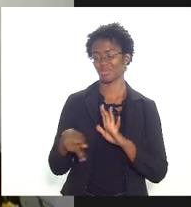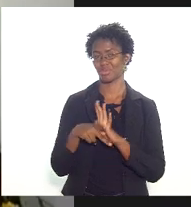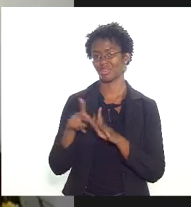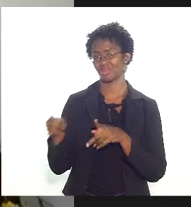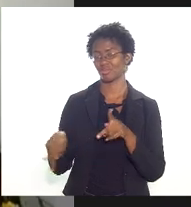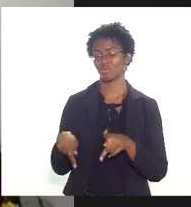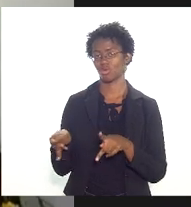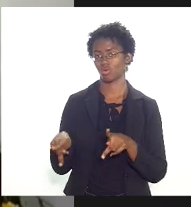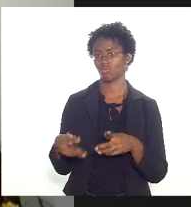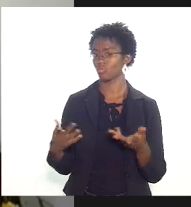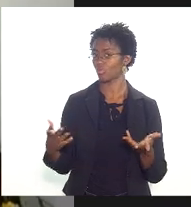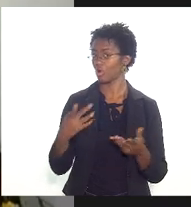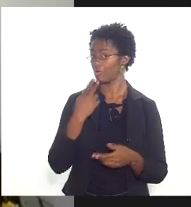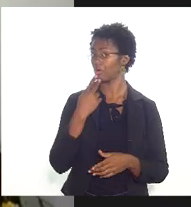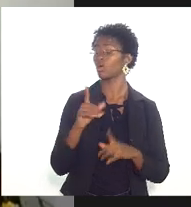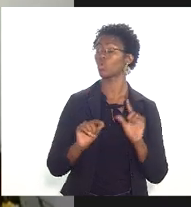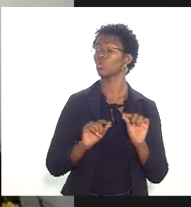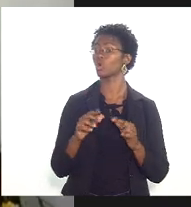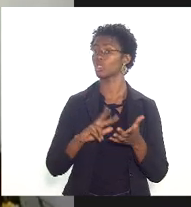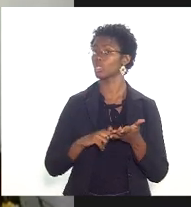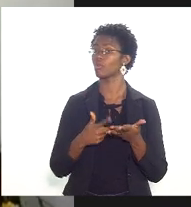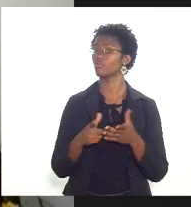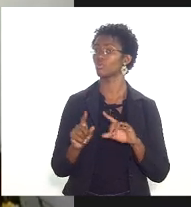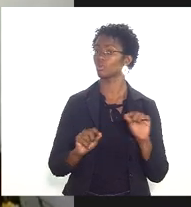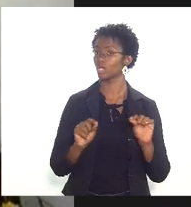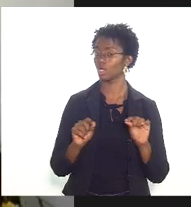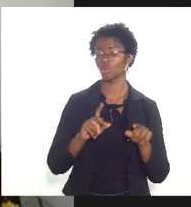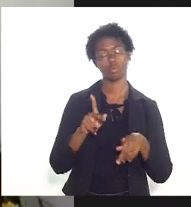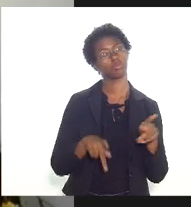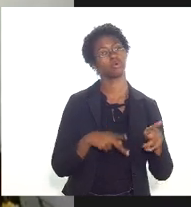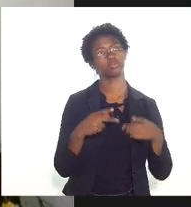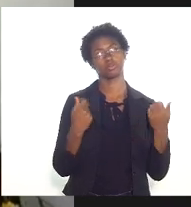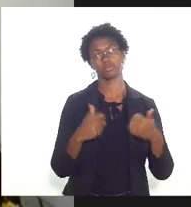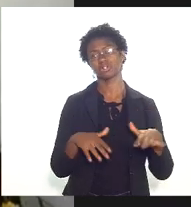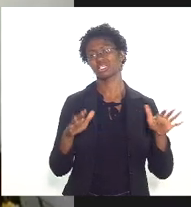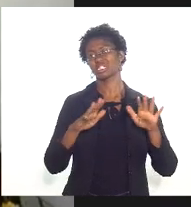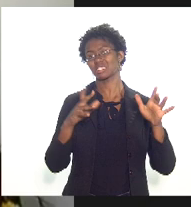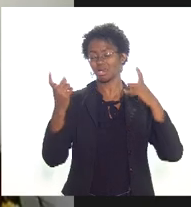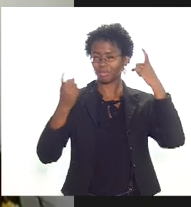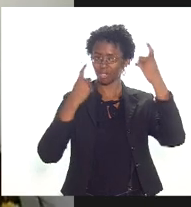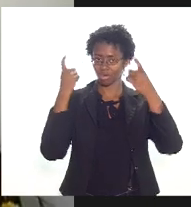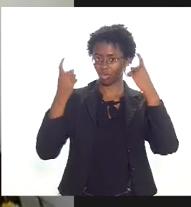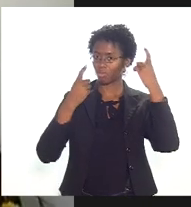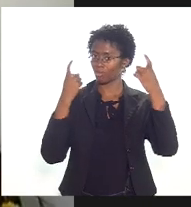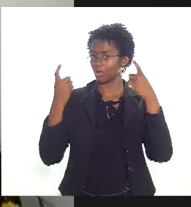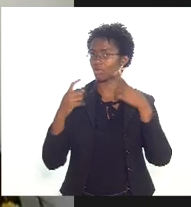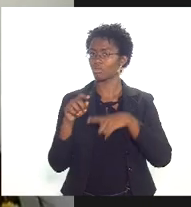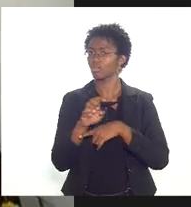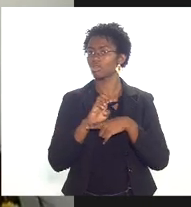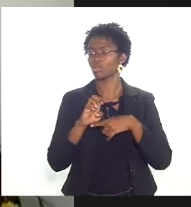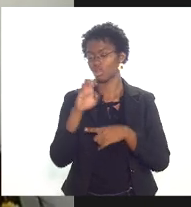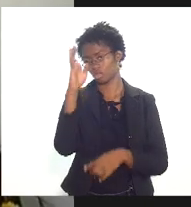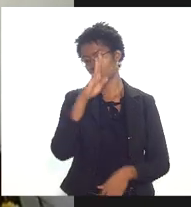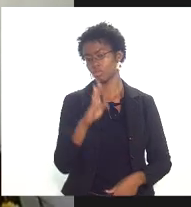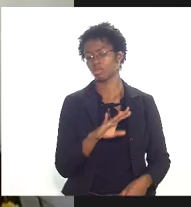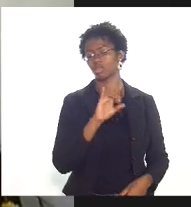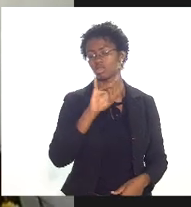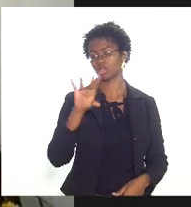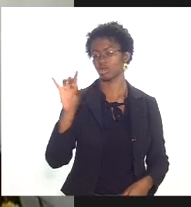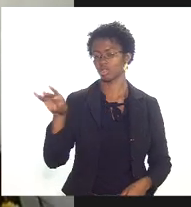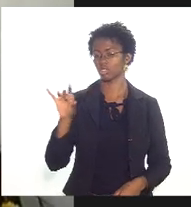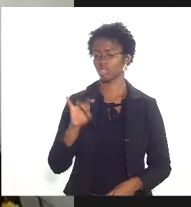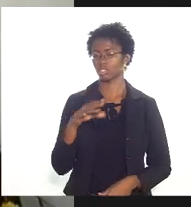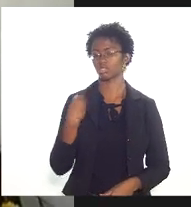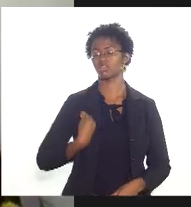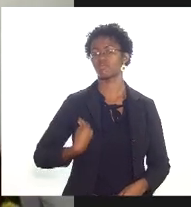que o povo não precisa ter a preocupação integral do estado brasileiro cada um pode